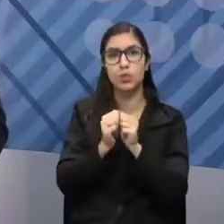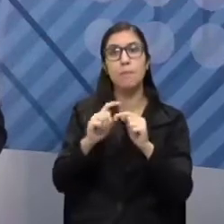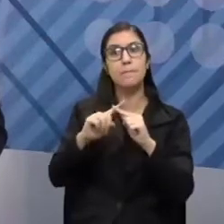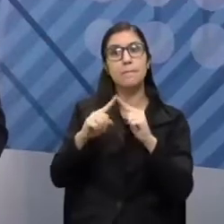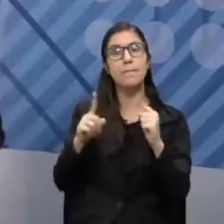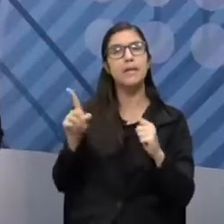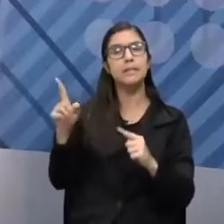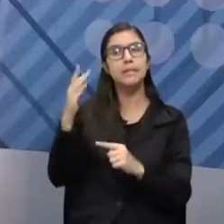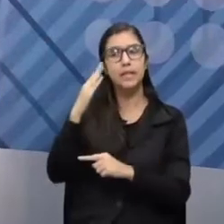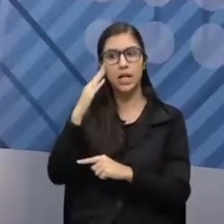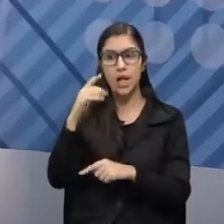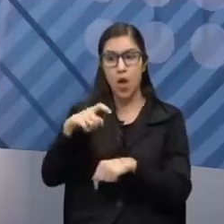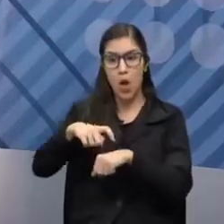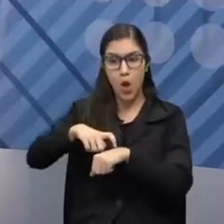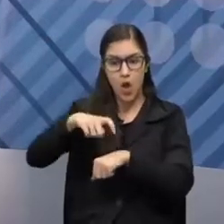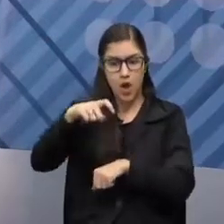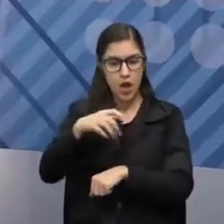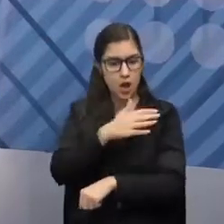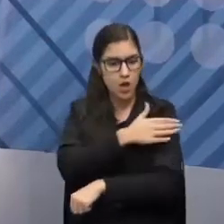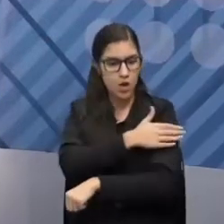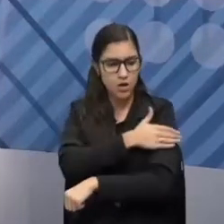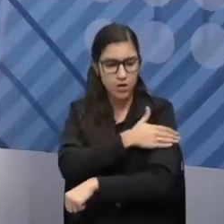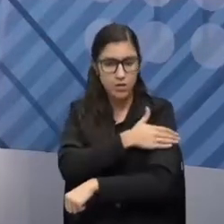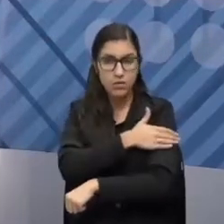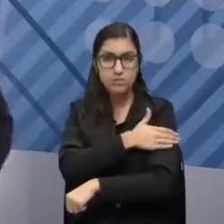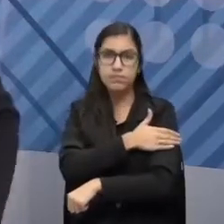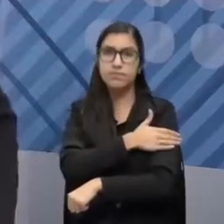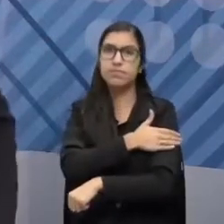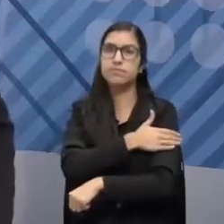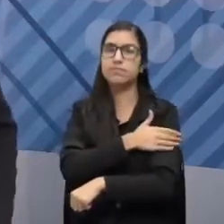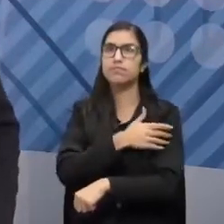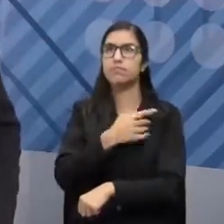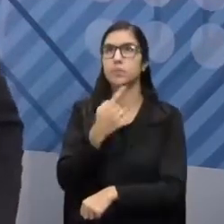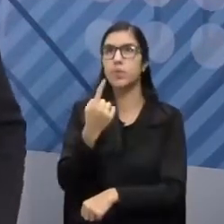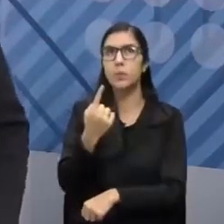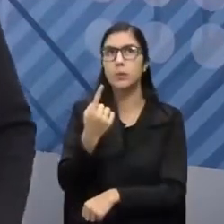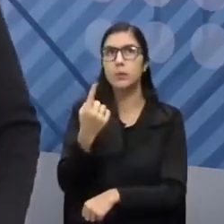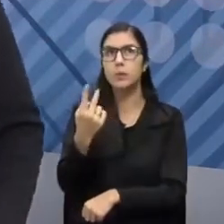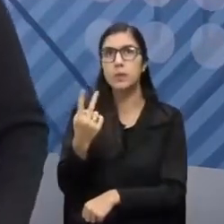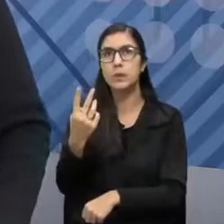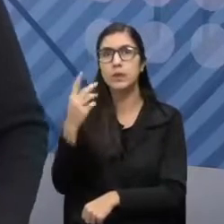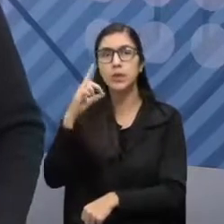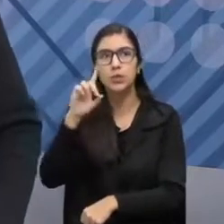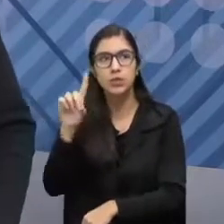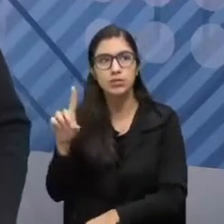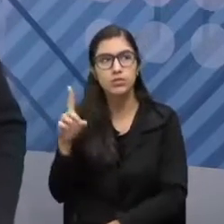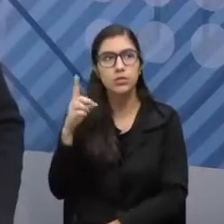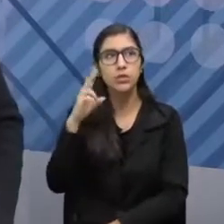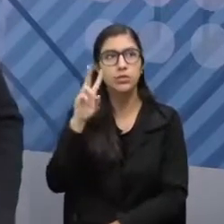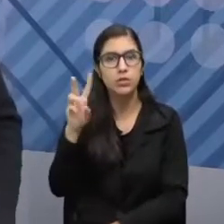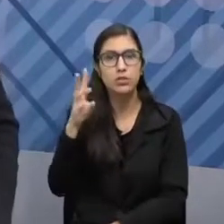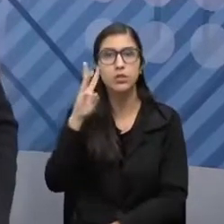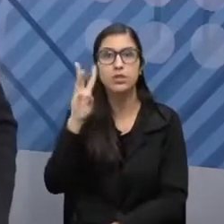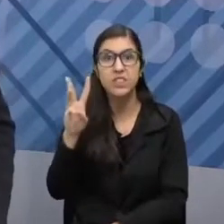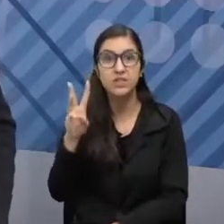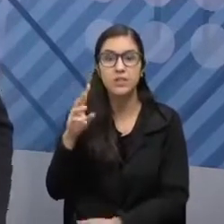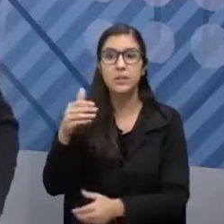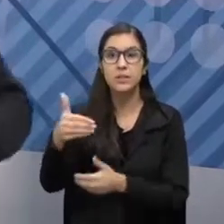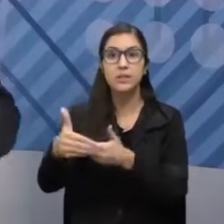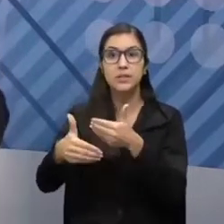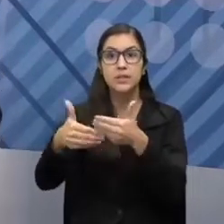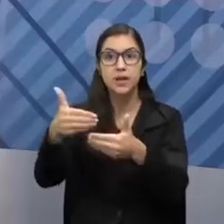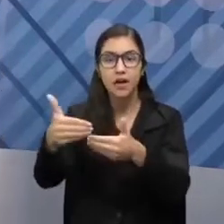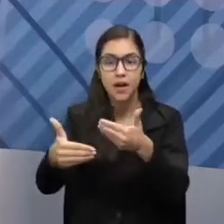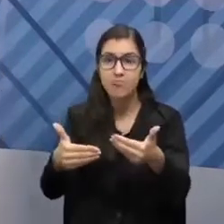vai entender que a hora que ele receber esse movimento de 2 toques, 1 dia, 2 dias, 3 dias, isso não faz sentido, gente. Depois de um período,